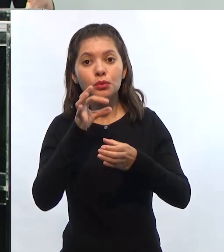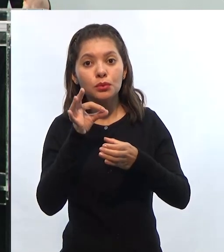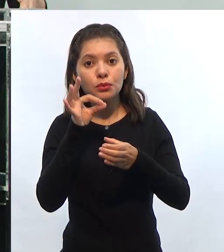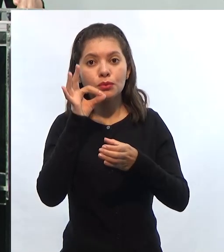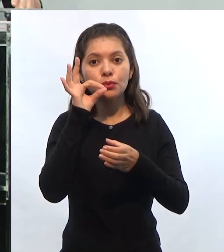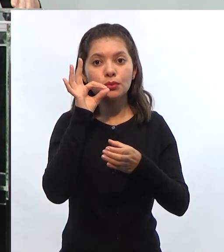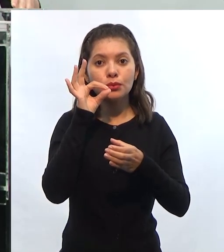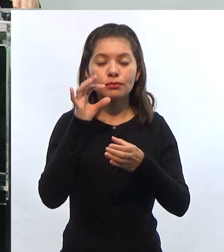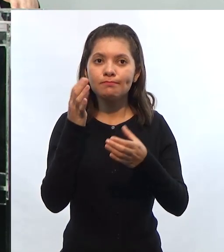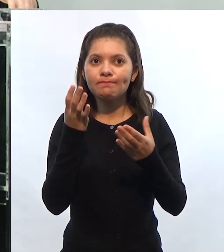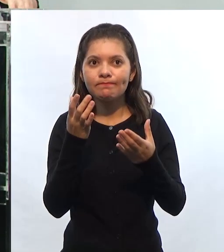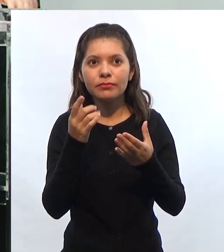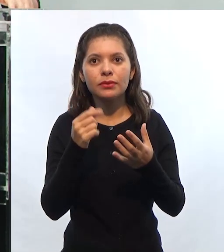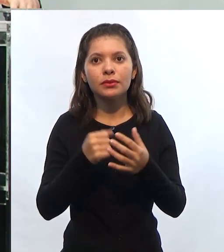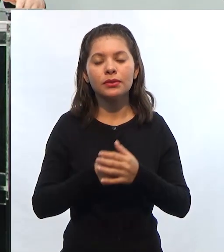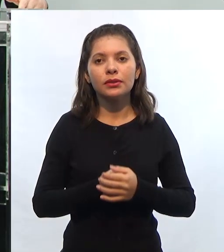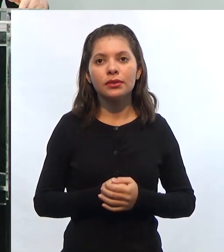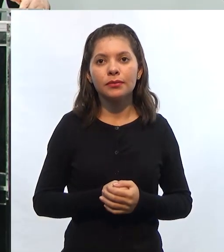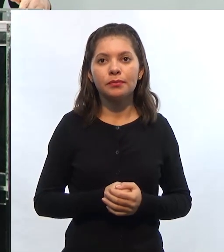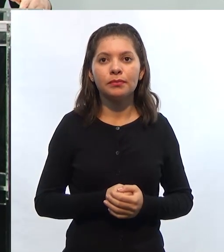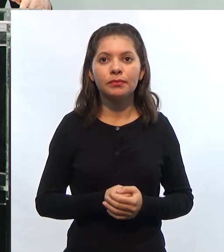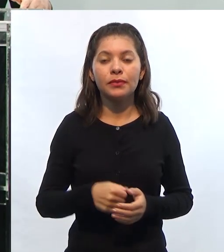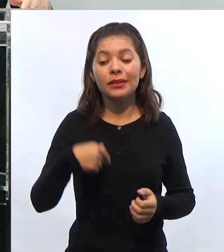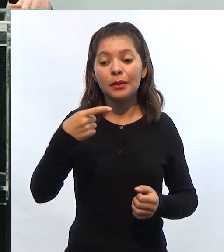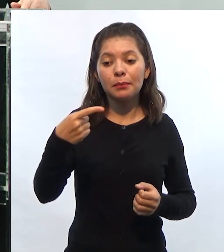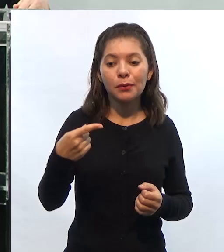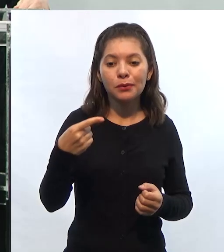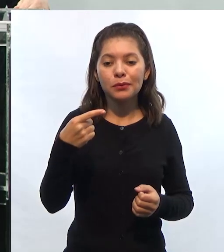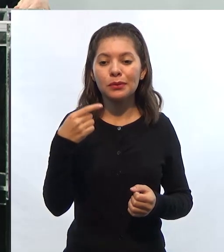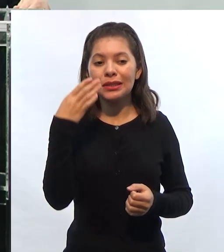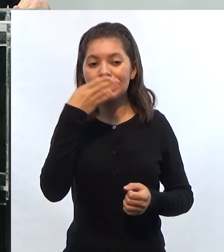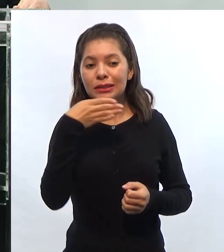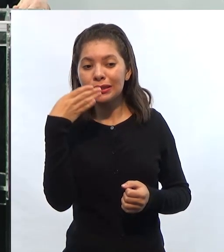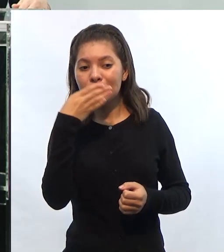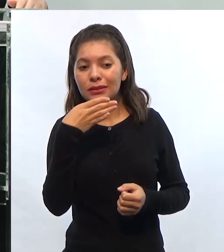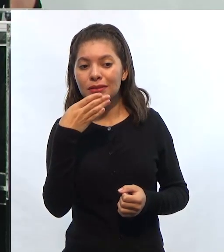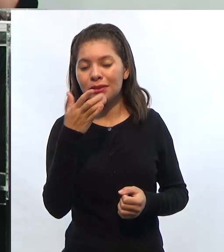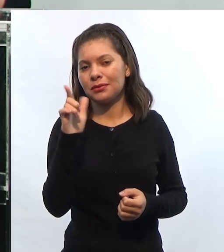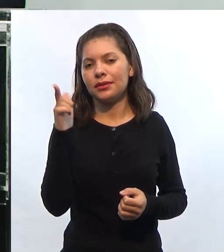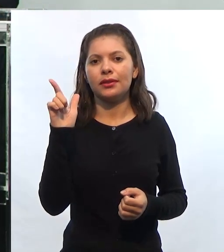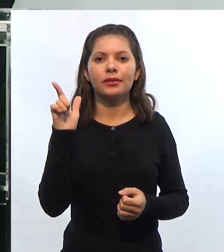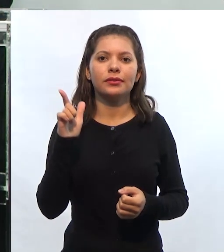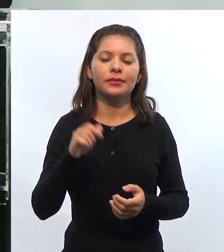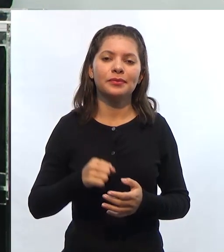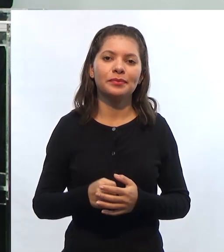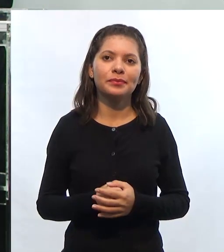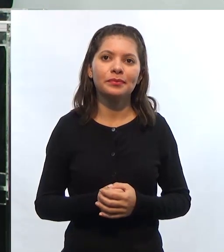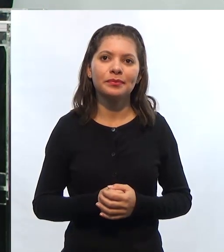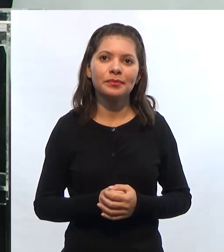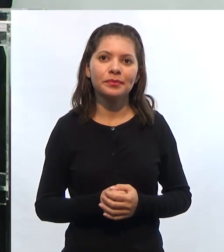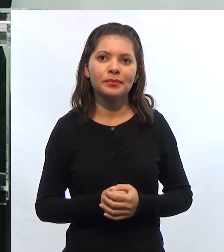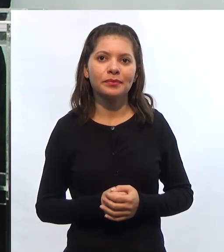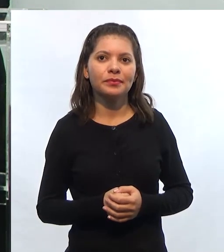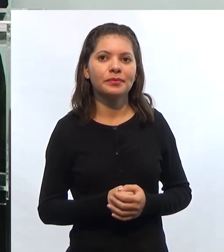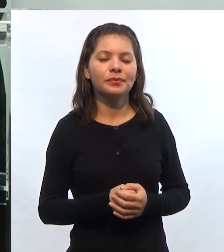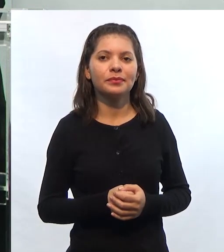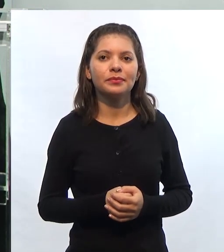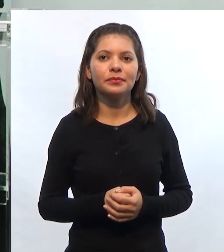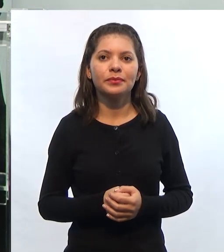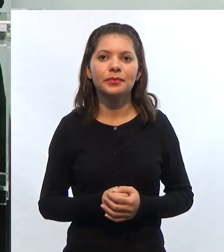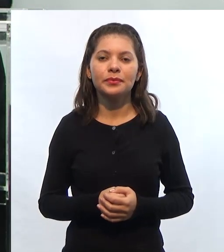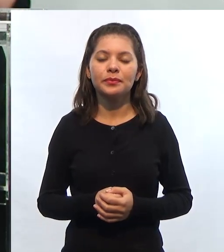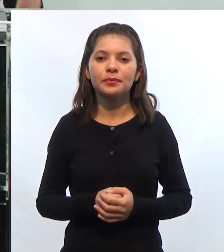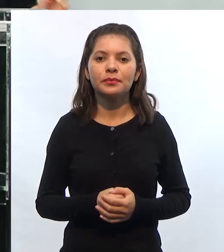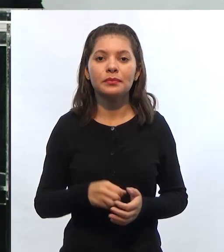tem aquelas pessoas que não bebem mais refrigerante. Aí daqui a pouco vai ter o suco que é sem açúcar, porque tem aquela pessoa que não só não bebe refrigerante, como ela quer um suco